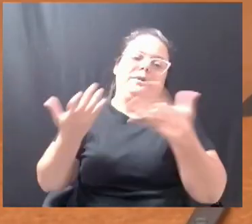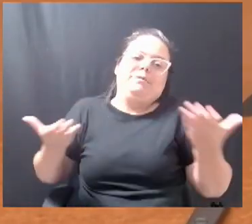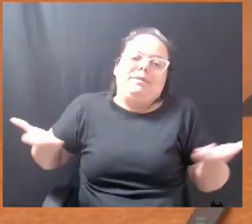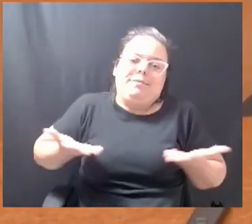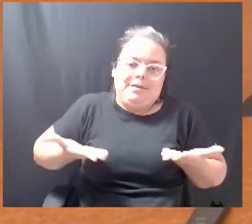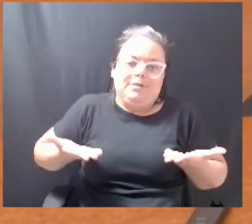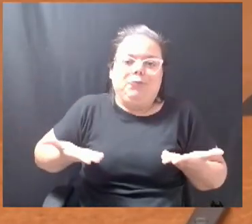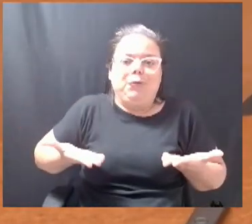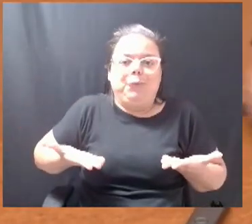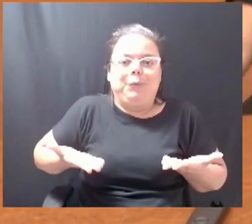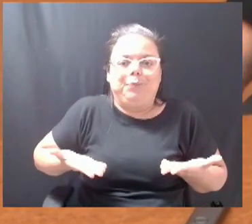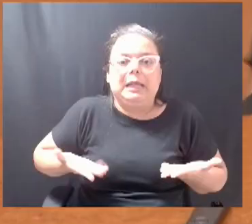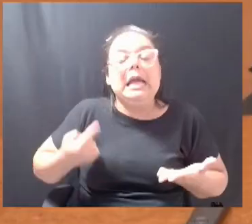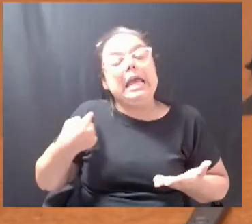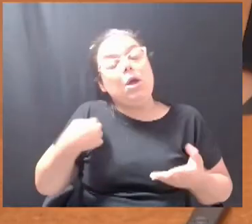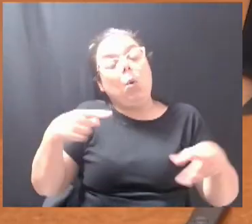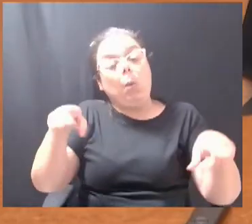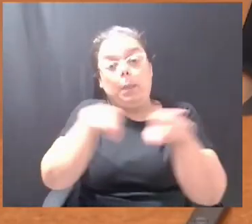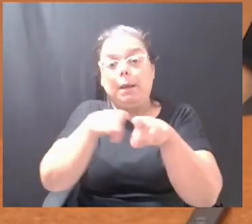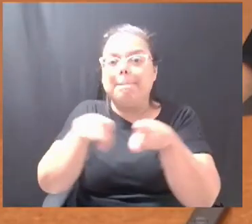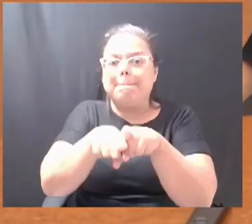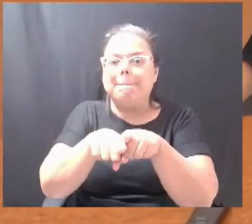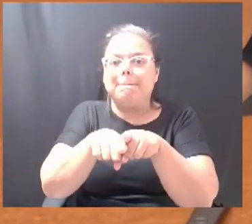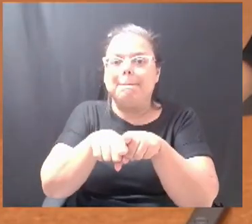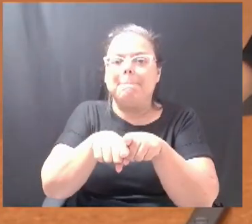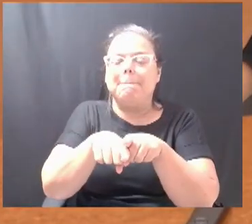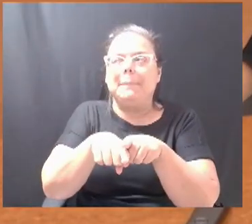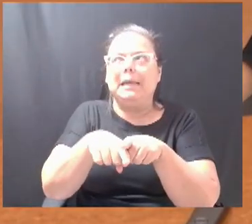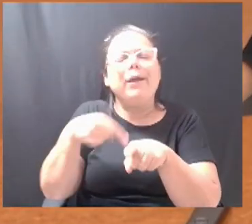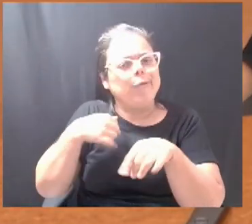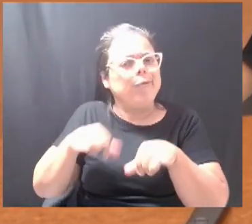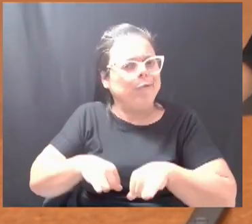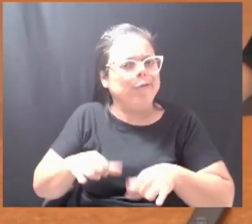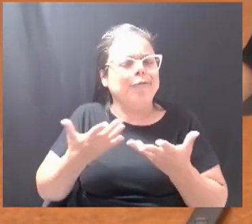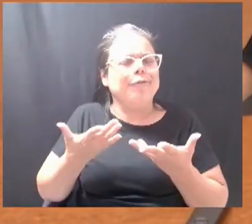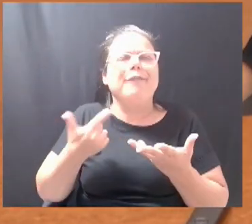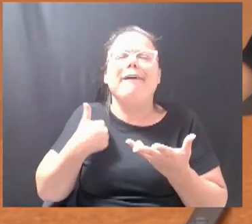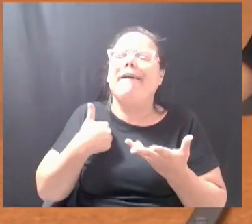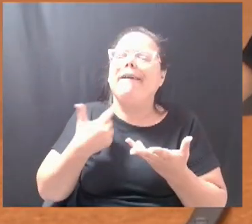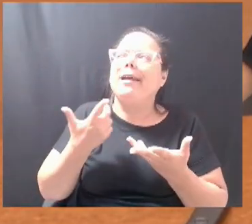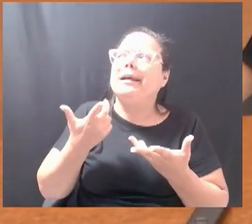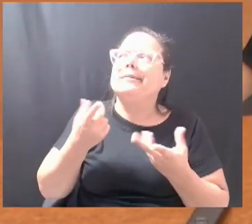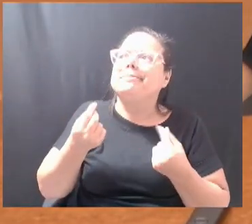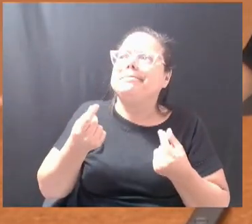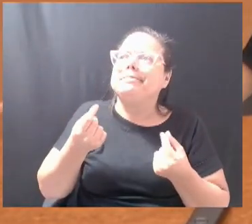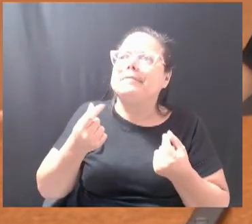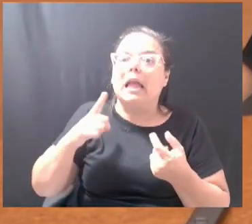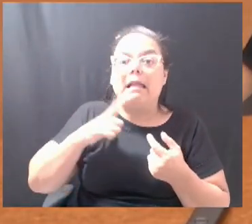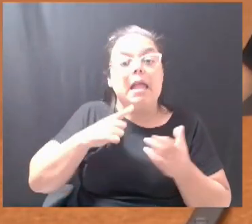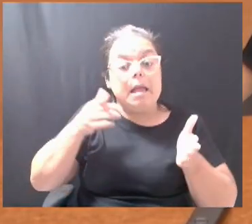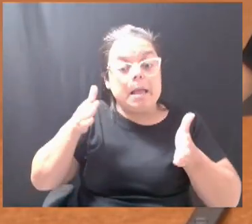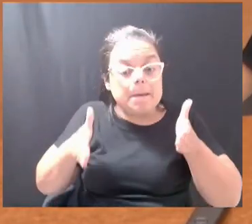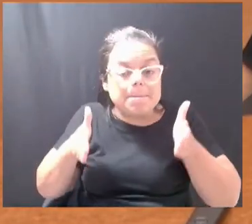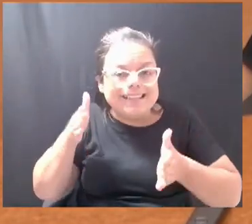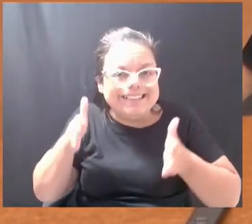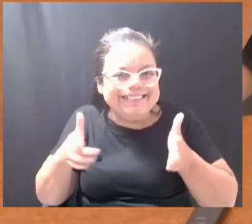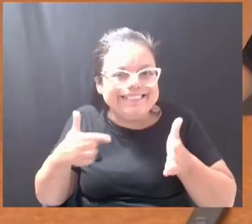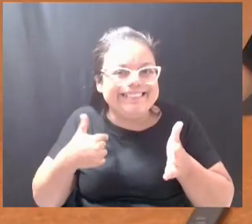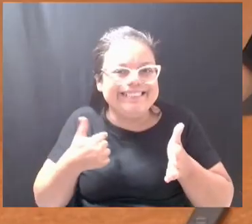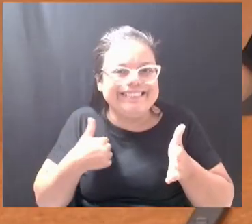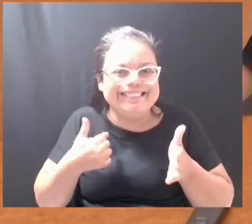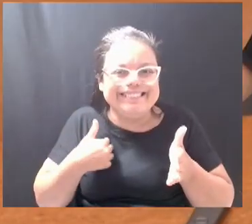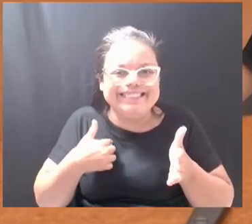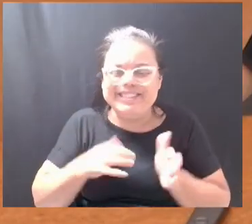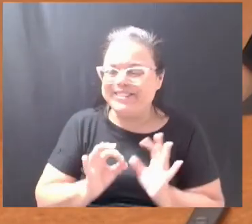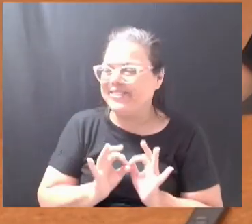entendi, porque eu também passo por isso, sim, que tem períodos que eu estou super fluente. E aí eu